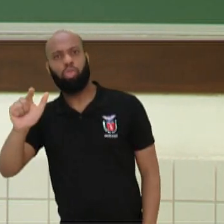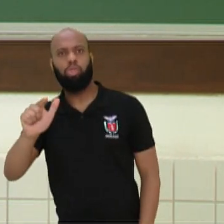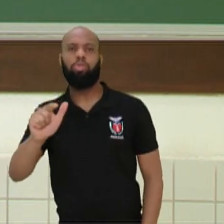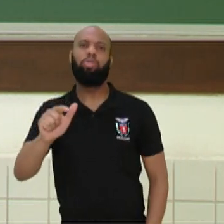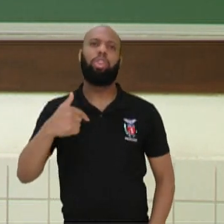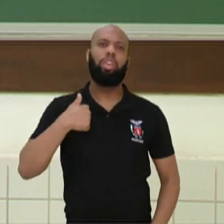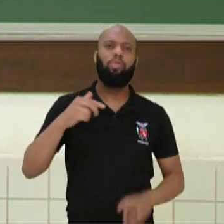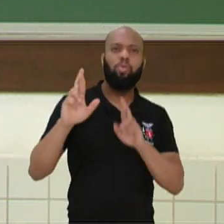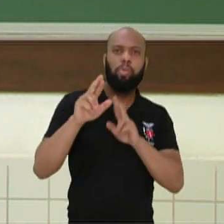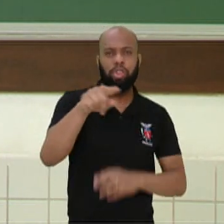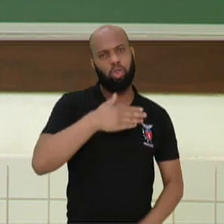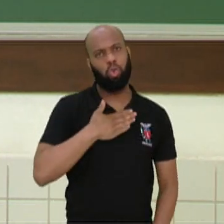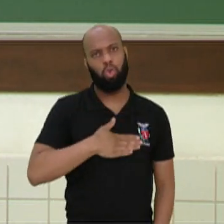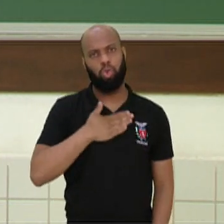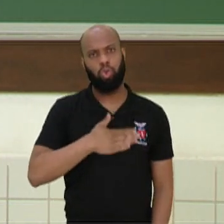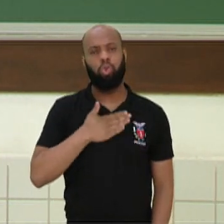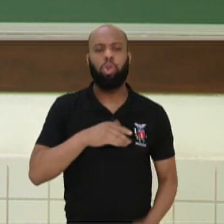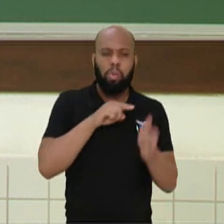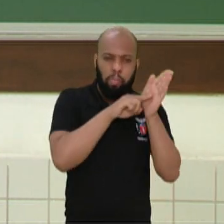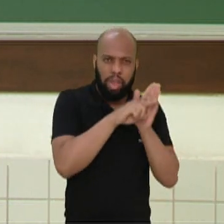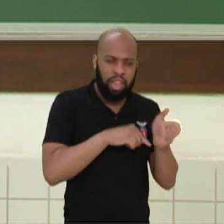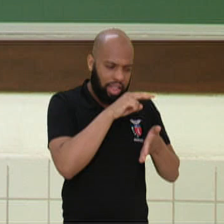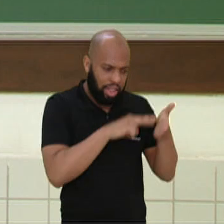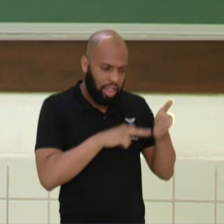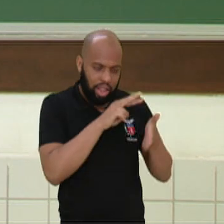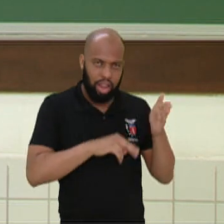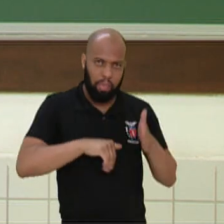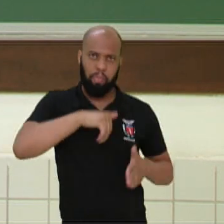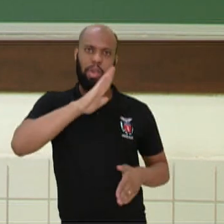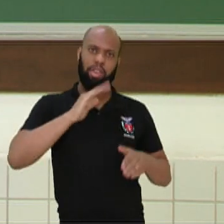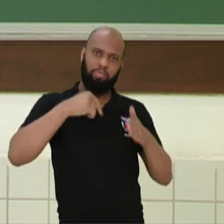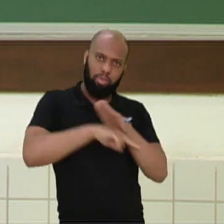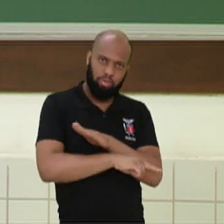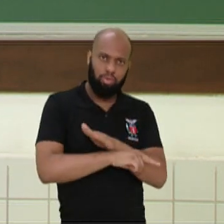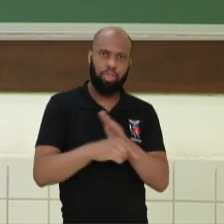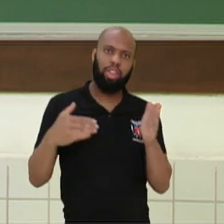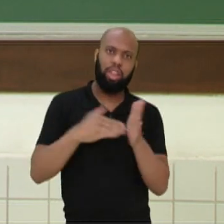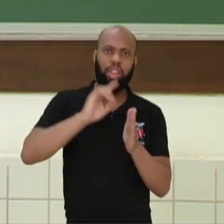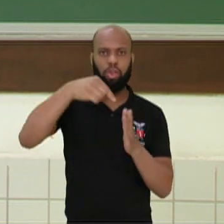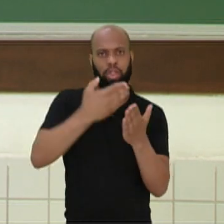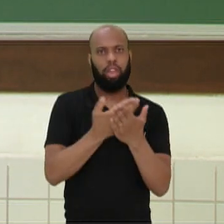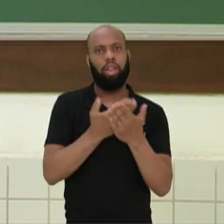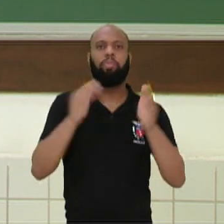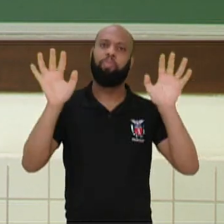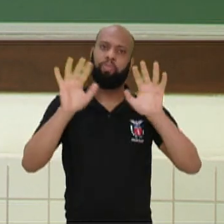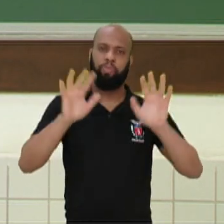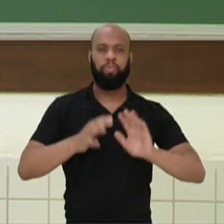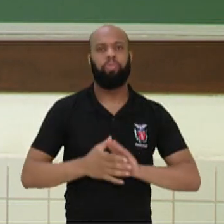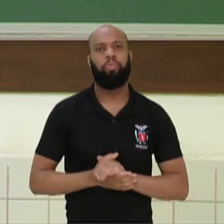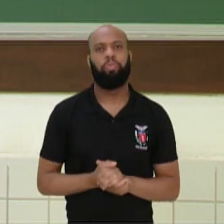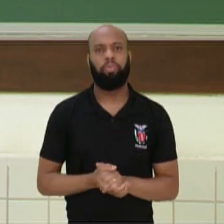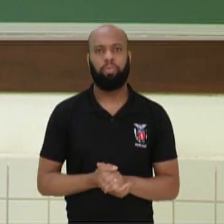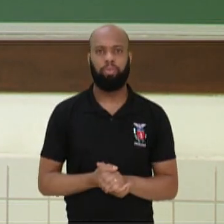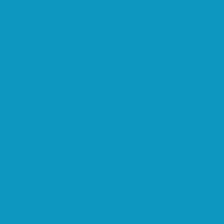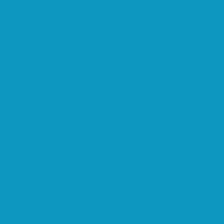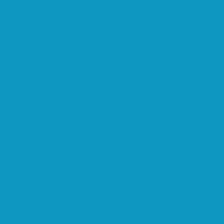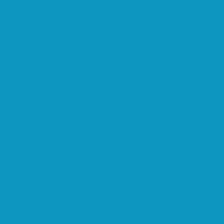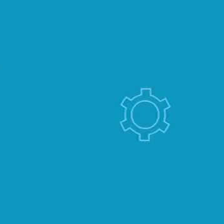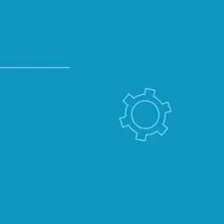vez, espero que tenham gostado. Pesquisem, leiam mais, além do que foi falado aqui, e até uma próxima oportunidade. Tchau, tchau.